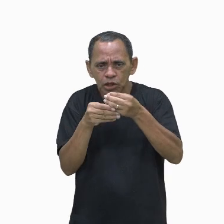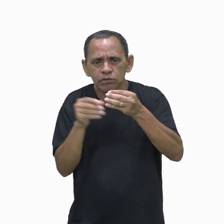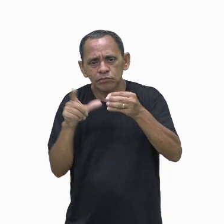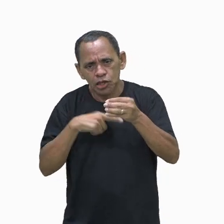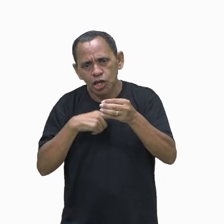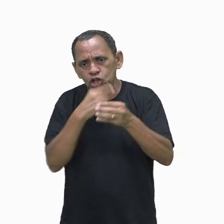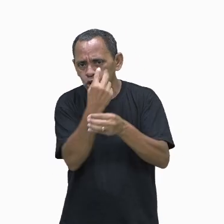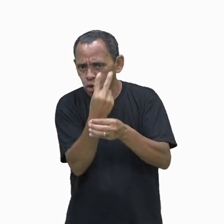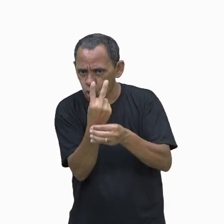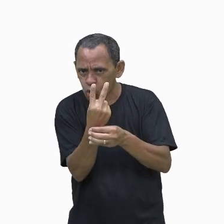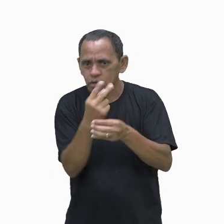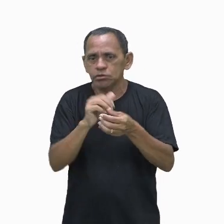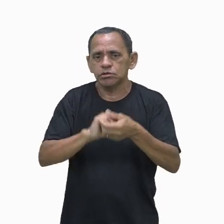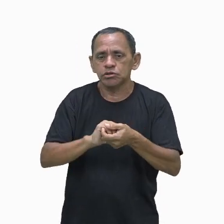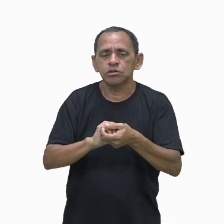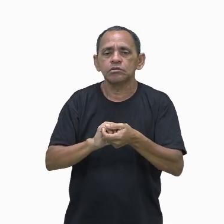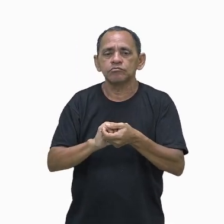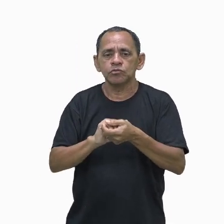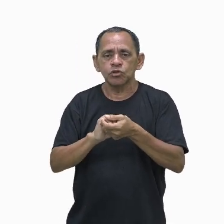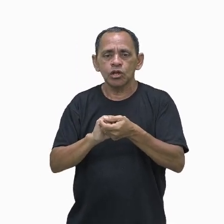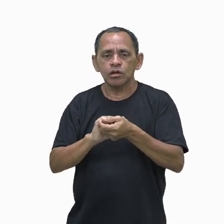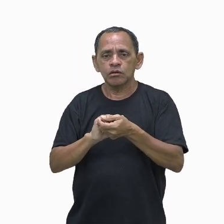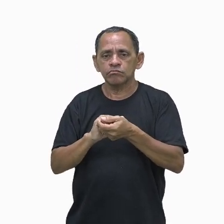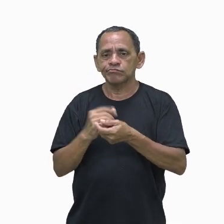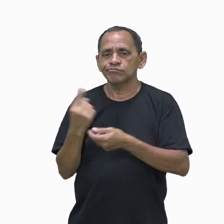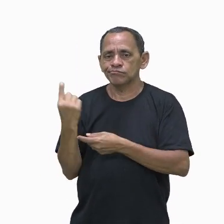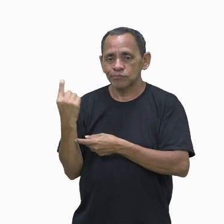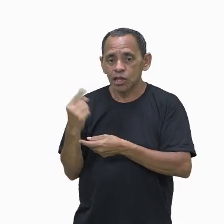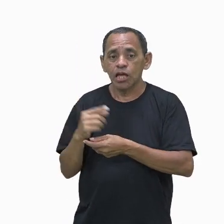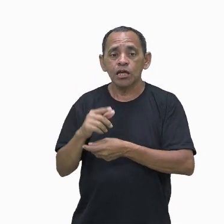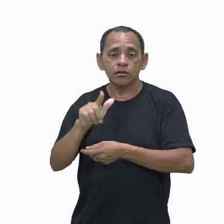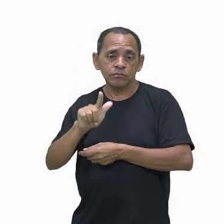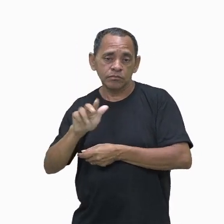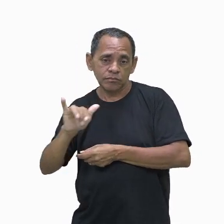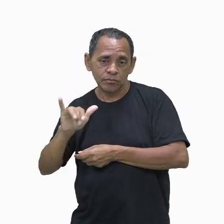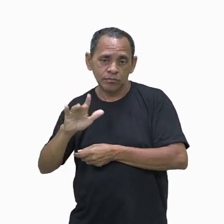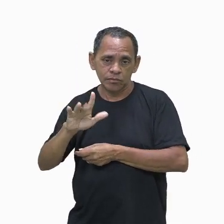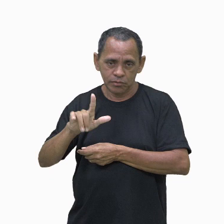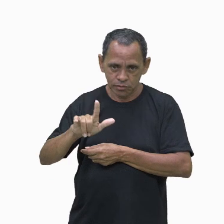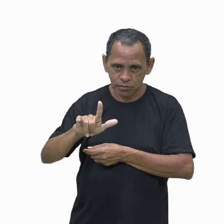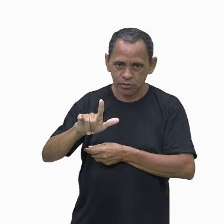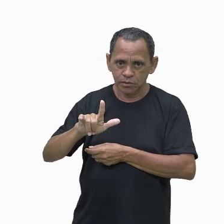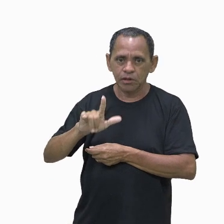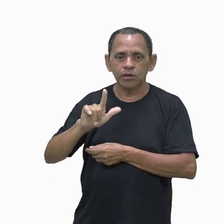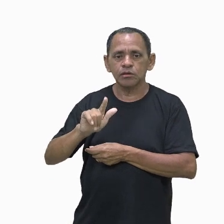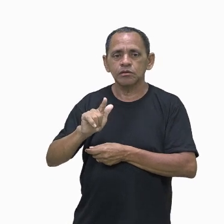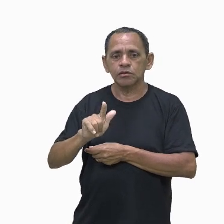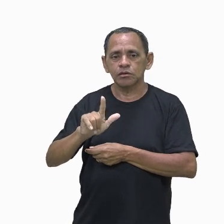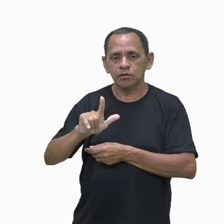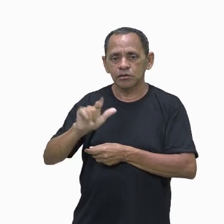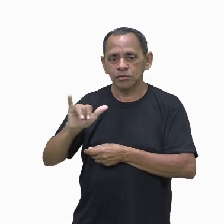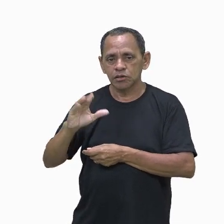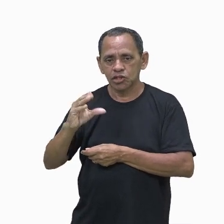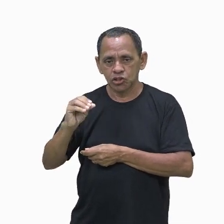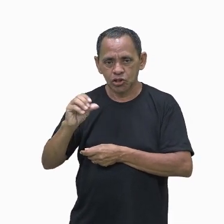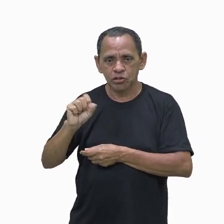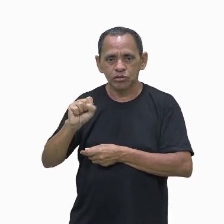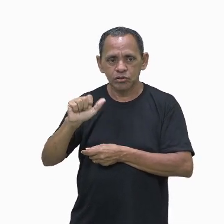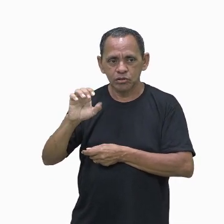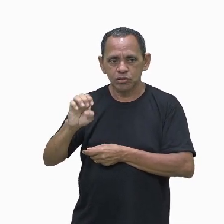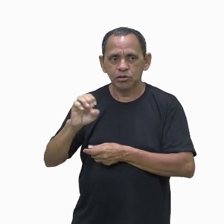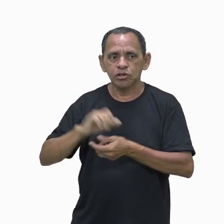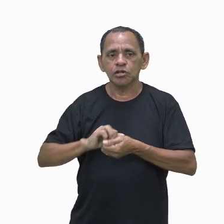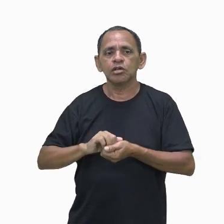monossacarídeos, a glicose e a frutose. Um exemplo da fonte de obtenção dela é a cana-de-açúcar. A lactose,